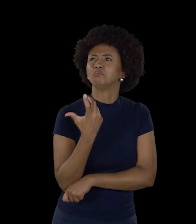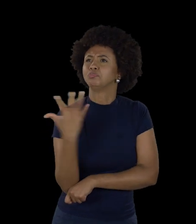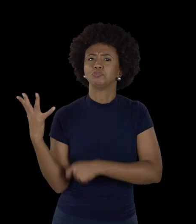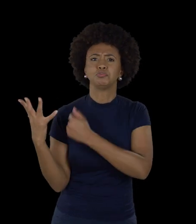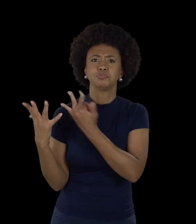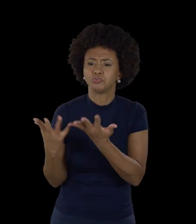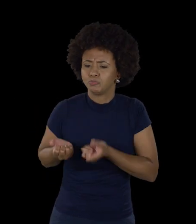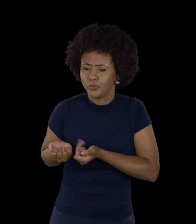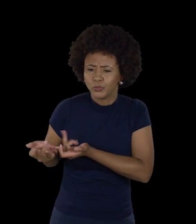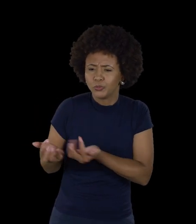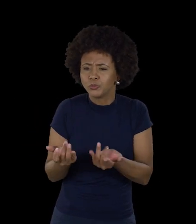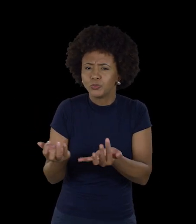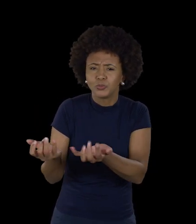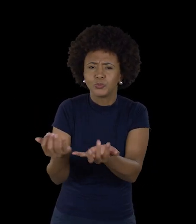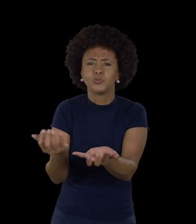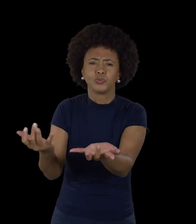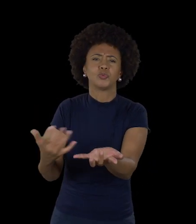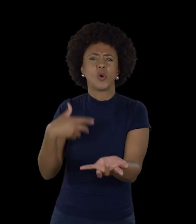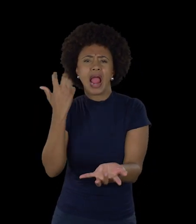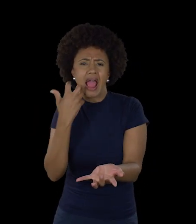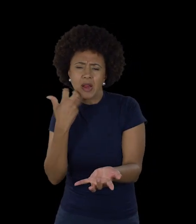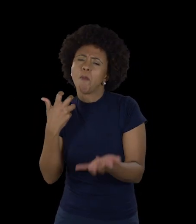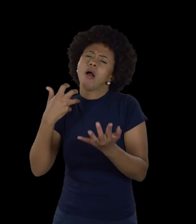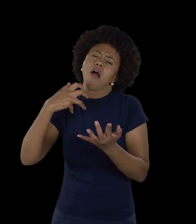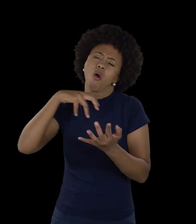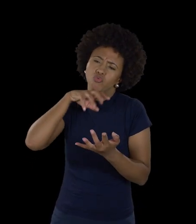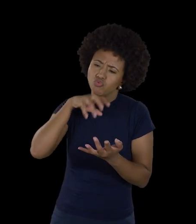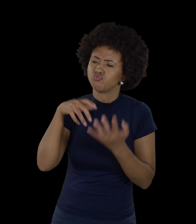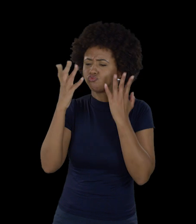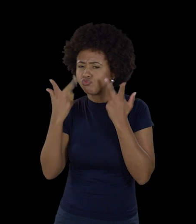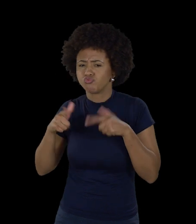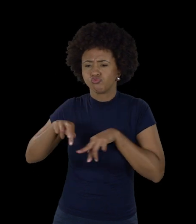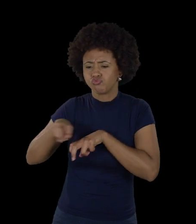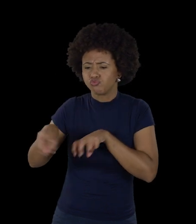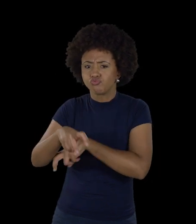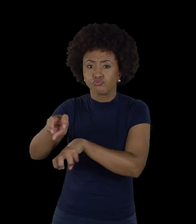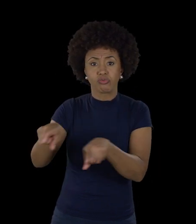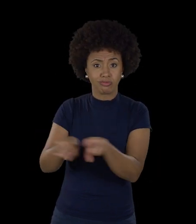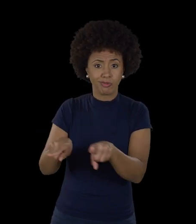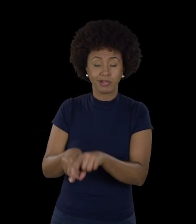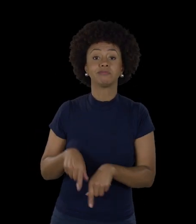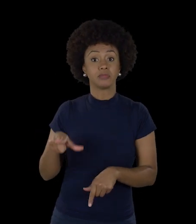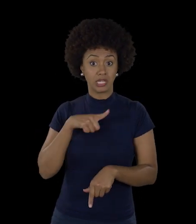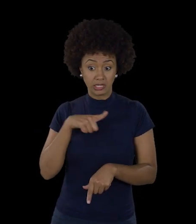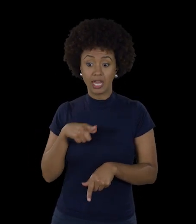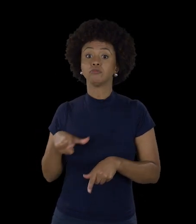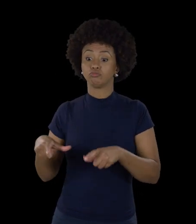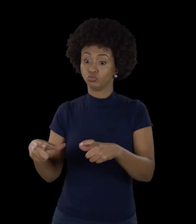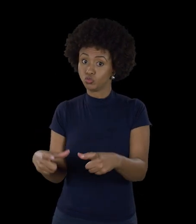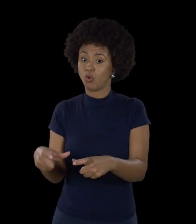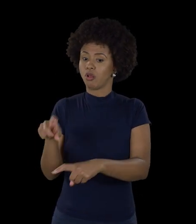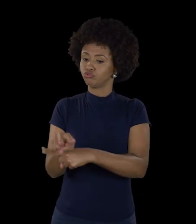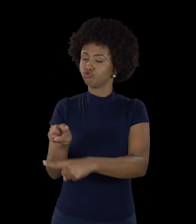vida, sobretudo um lugar propício para a existência da fauna e flora. Neste local temos importantes